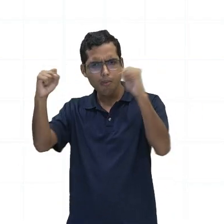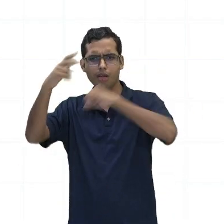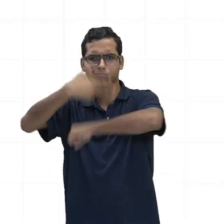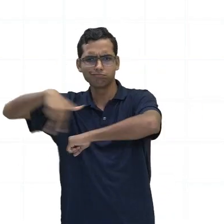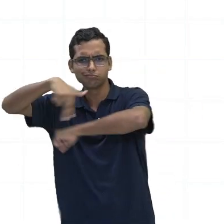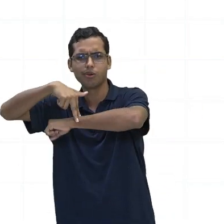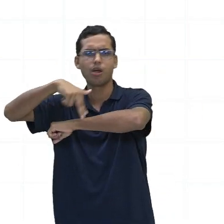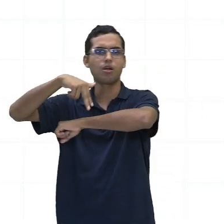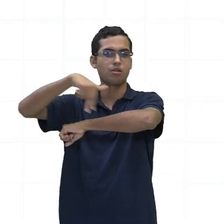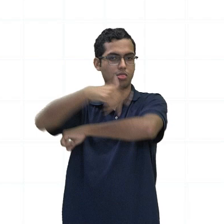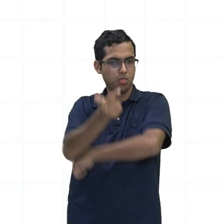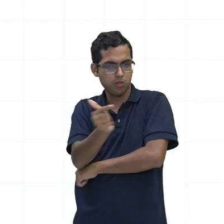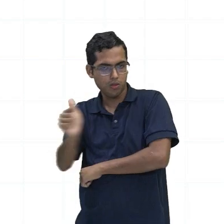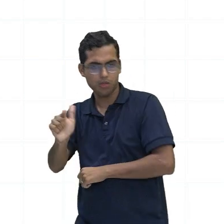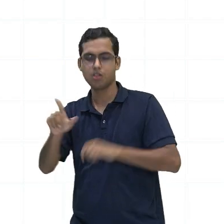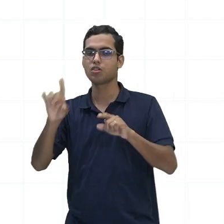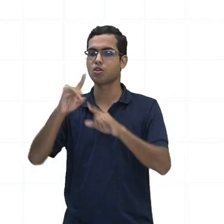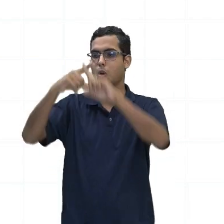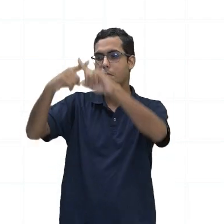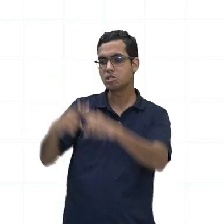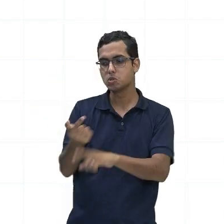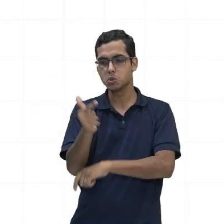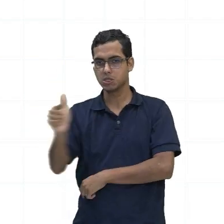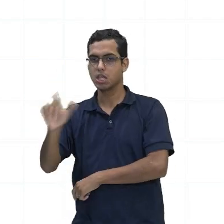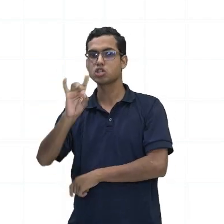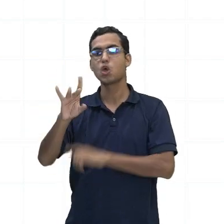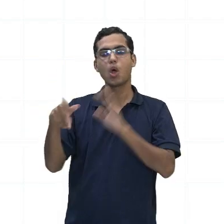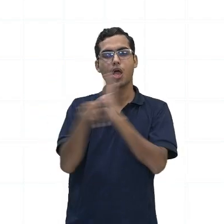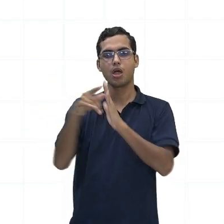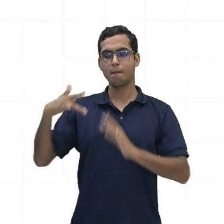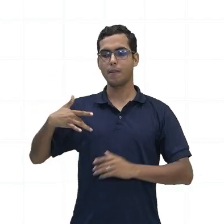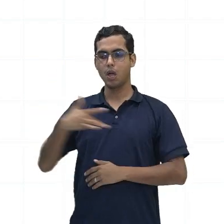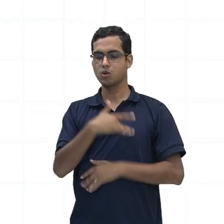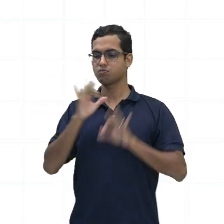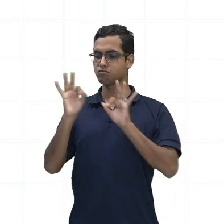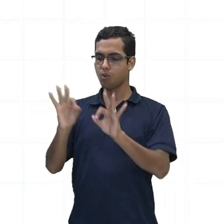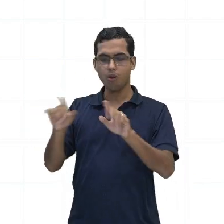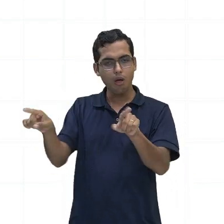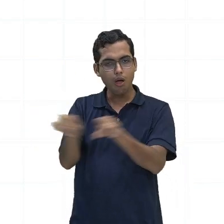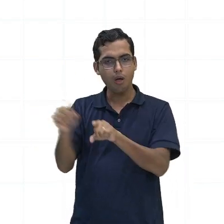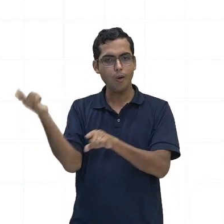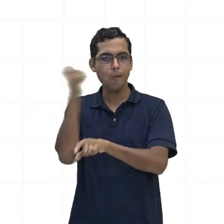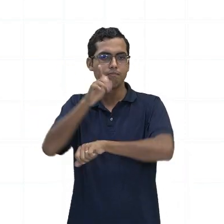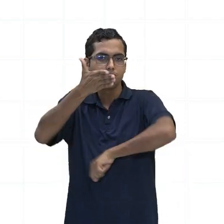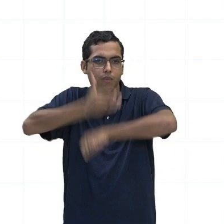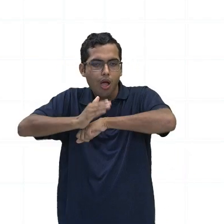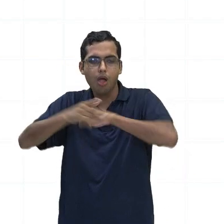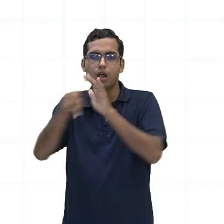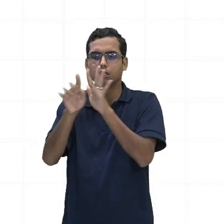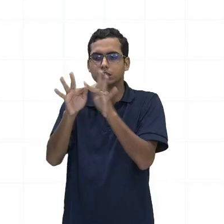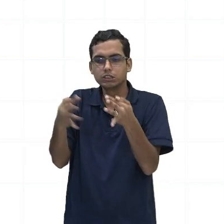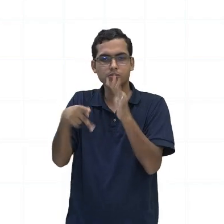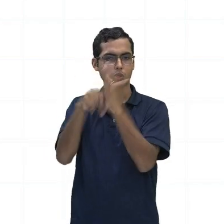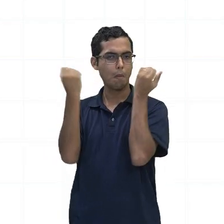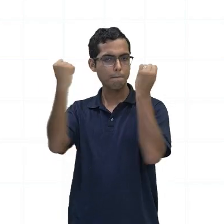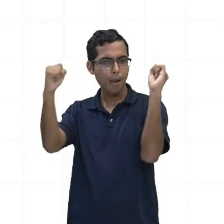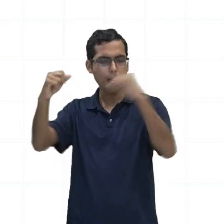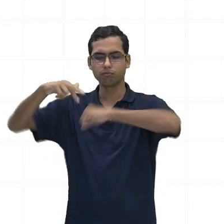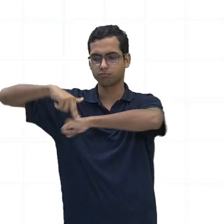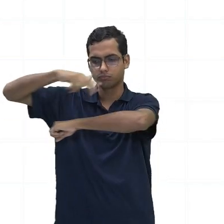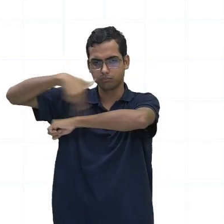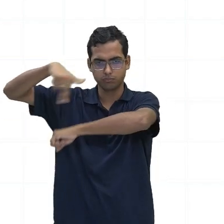da saúde e do bem-estar da pessoa que está treinando a ginástica. Certo? Agora que a gente já